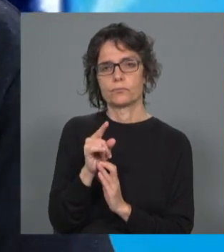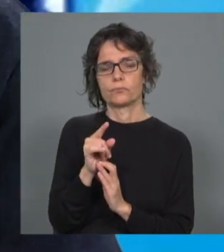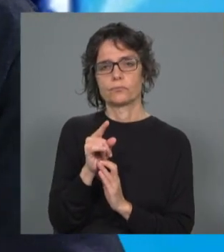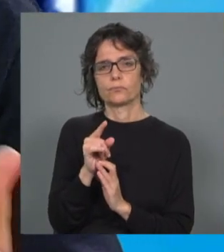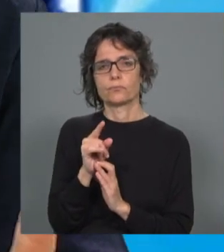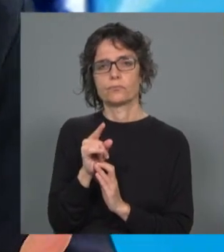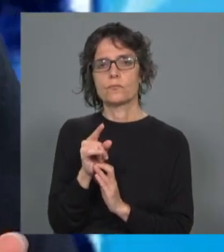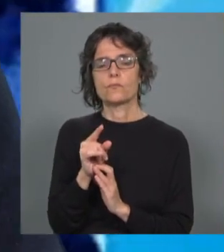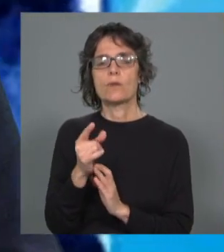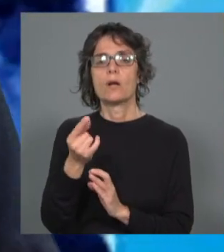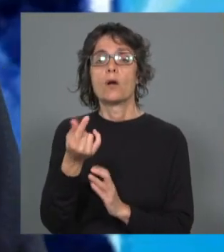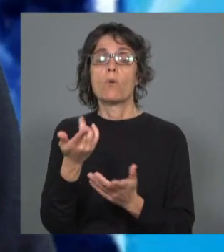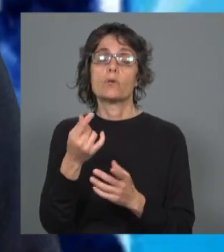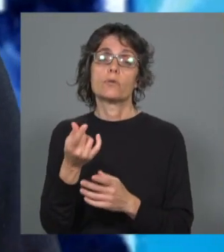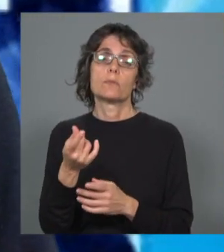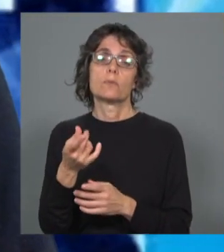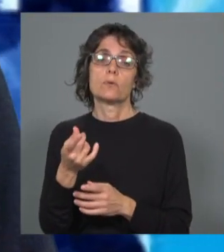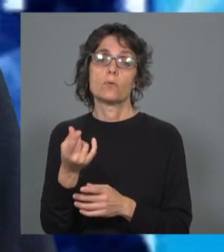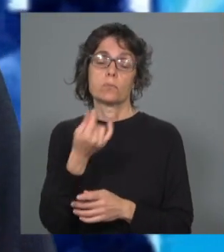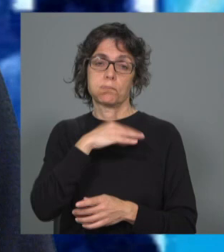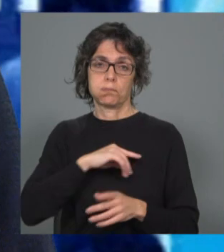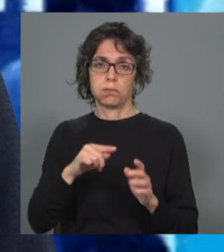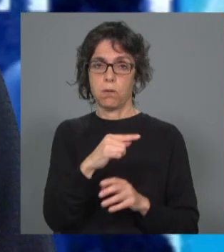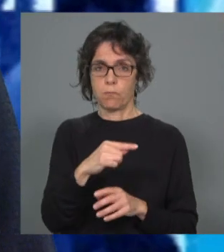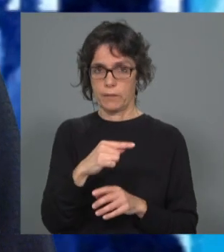rendimento básico incondicional, mas